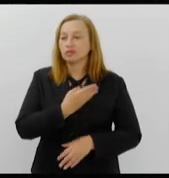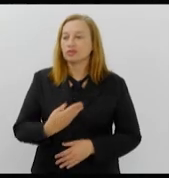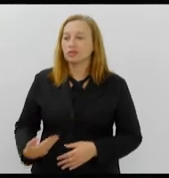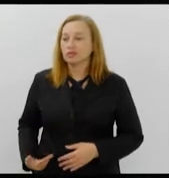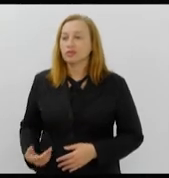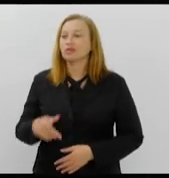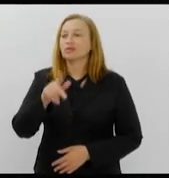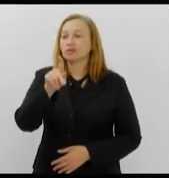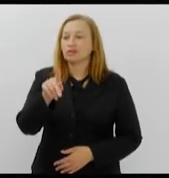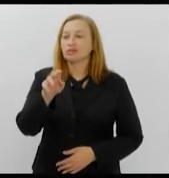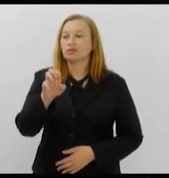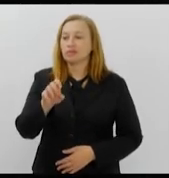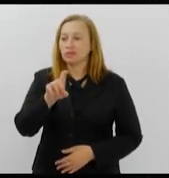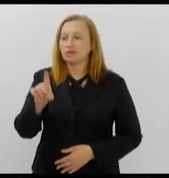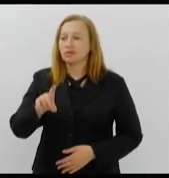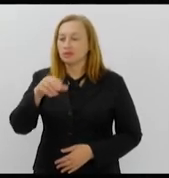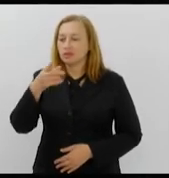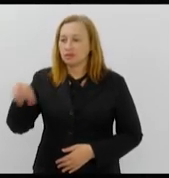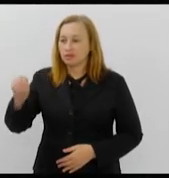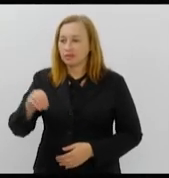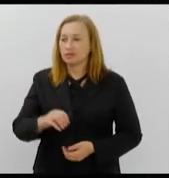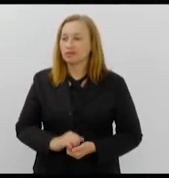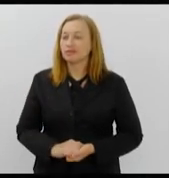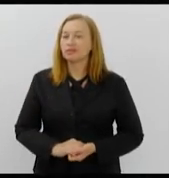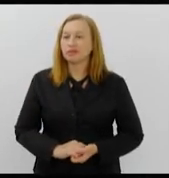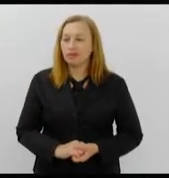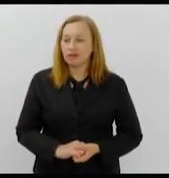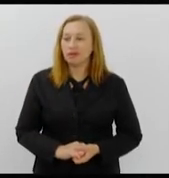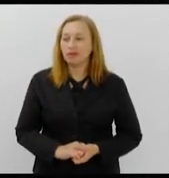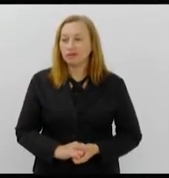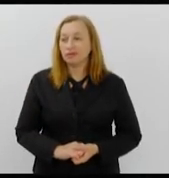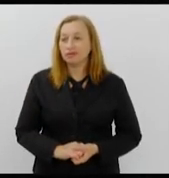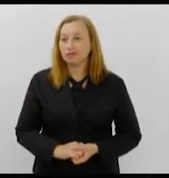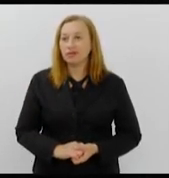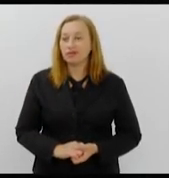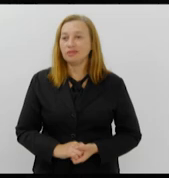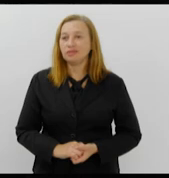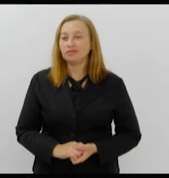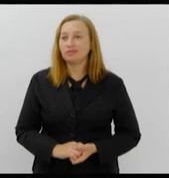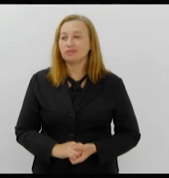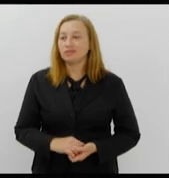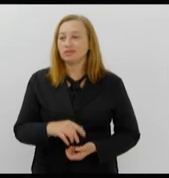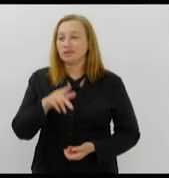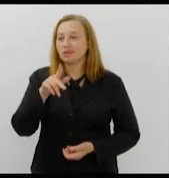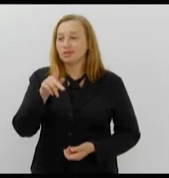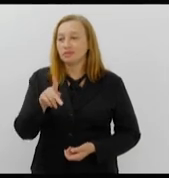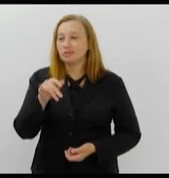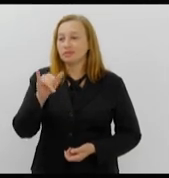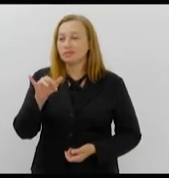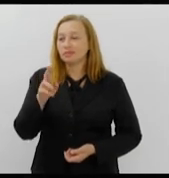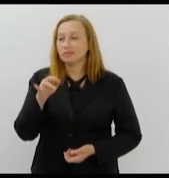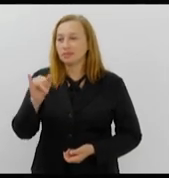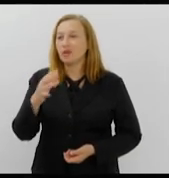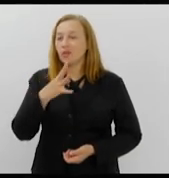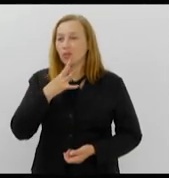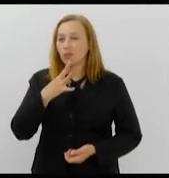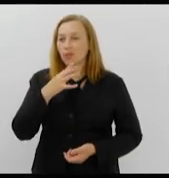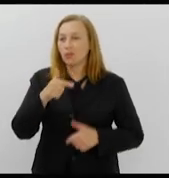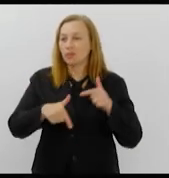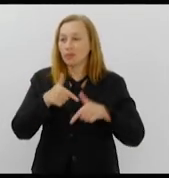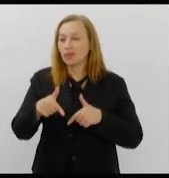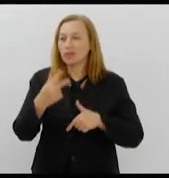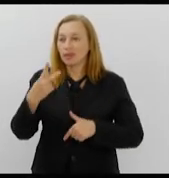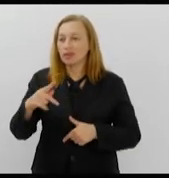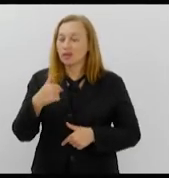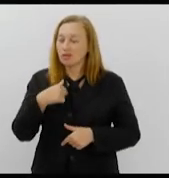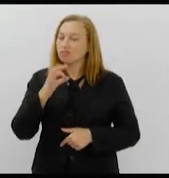último domingo se elegeu prefeito de Piraí. A população de Piraí reconheceu o trabalho do Pezão e